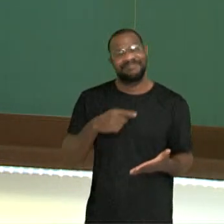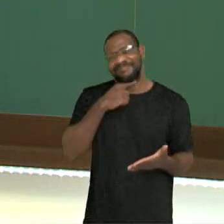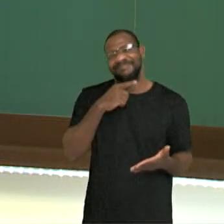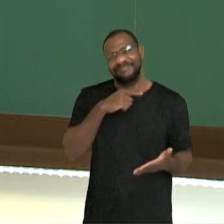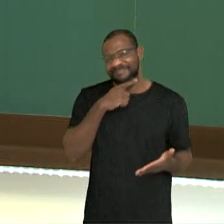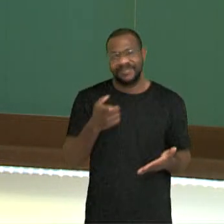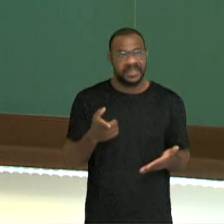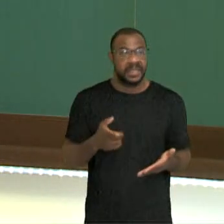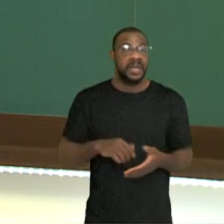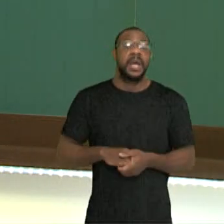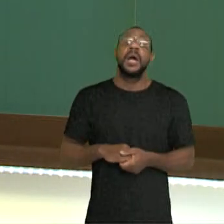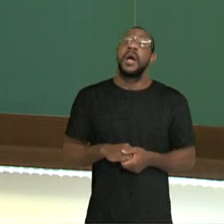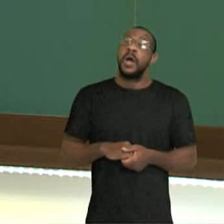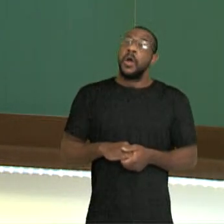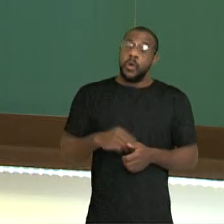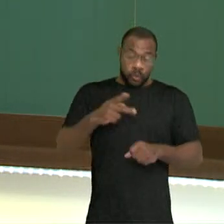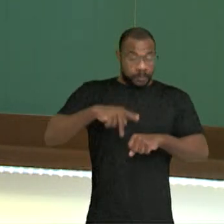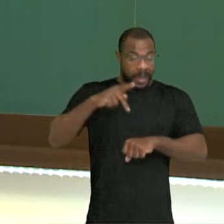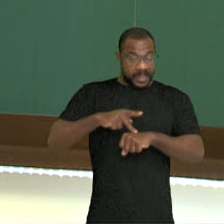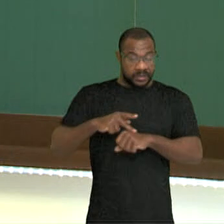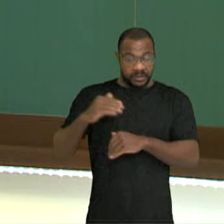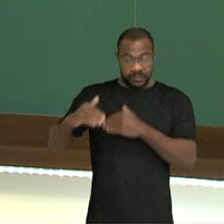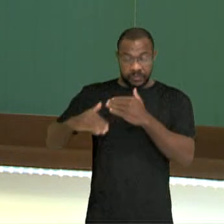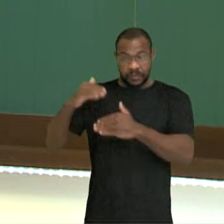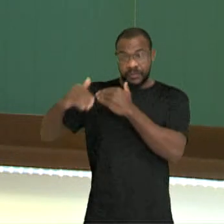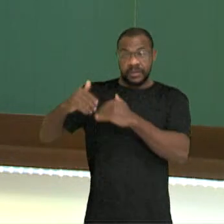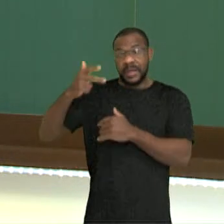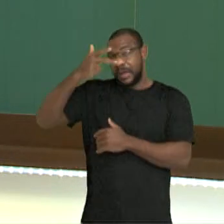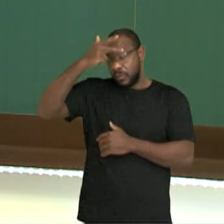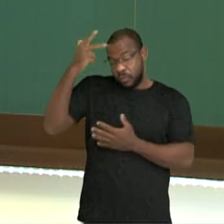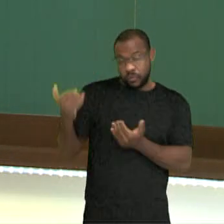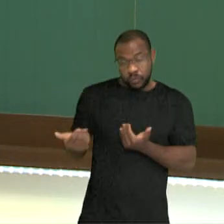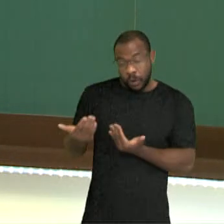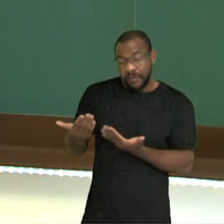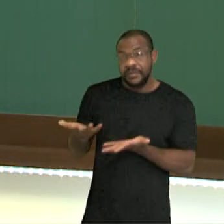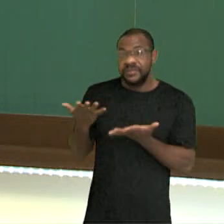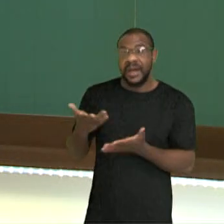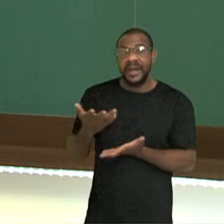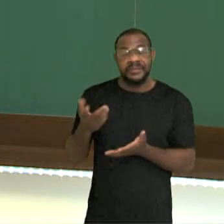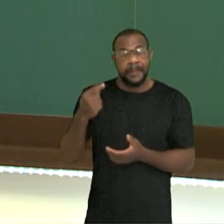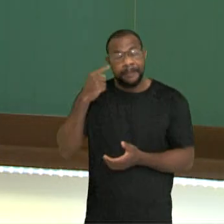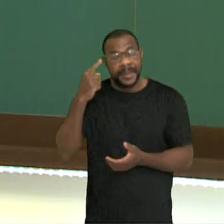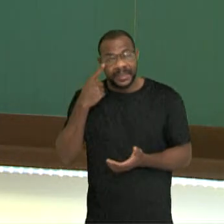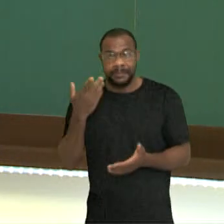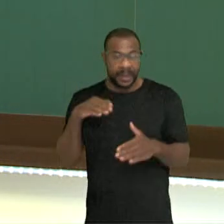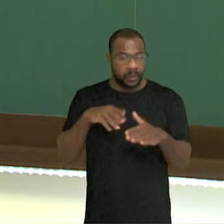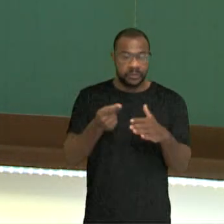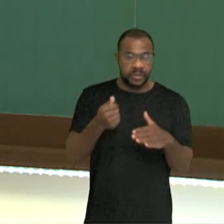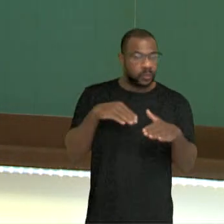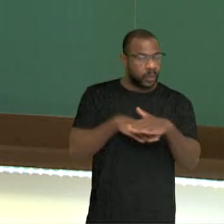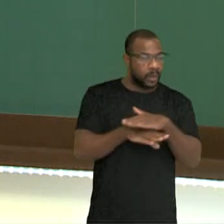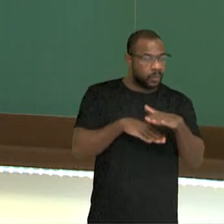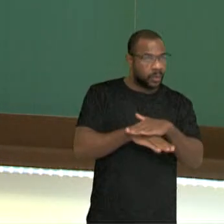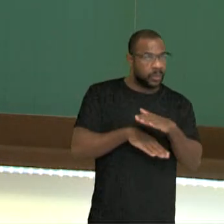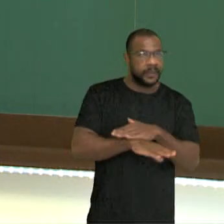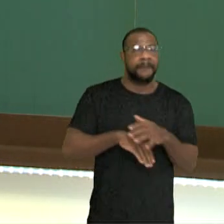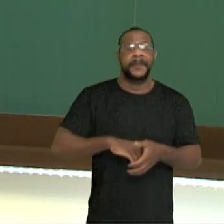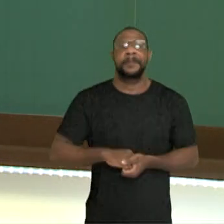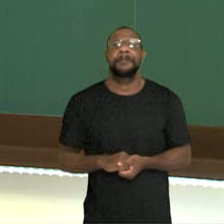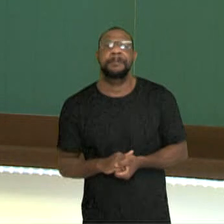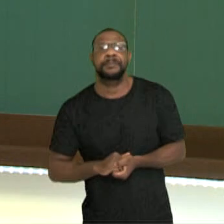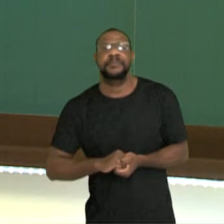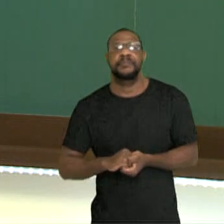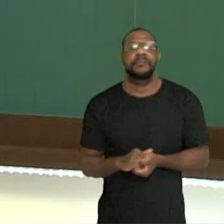pessoas desde cedo começam a pensar no seu fundo de aposentadoria. Então, vamos lá. Vamos ver aqui um caso do